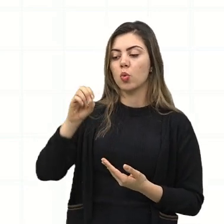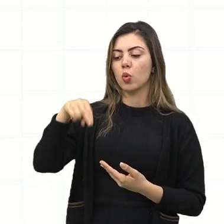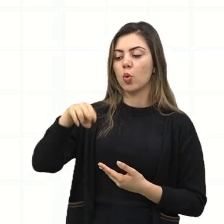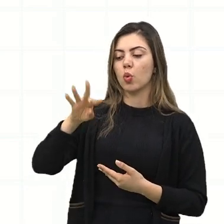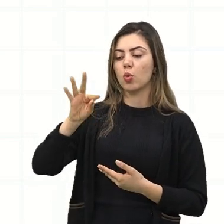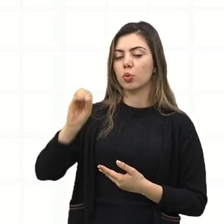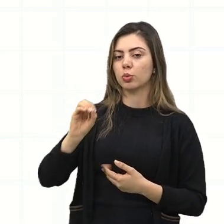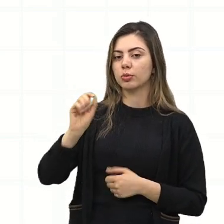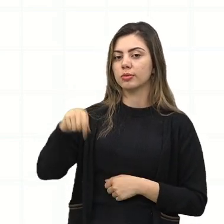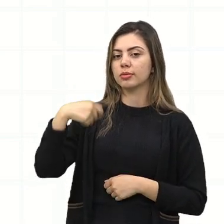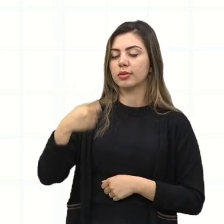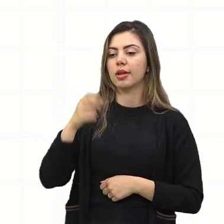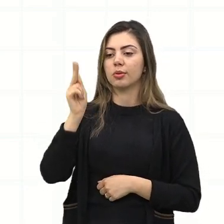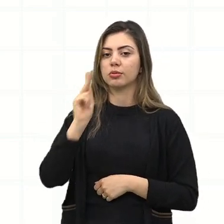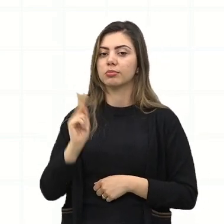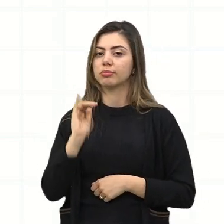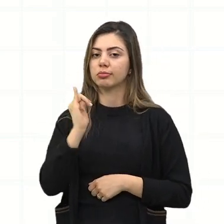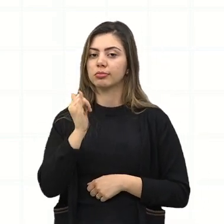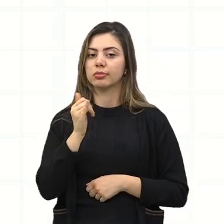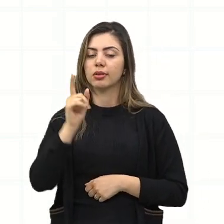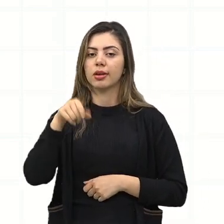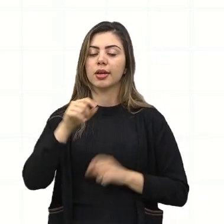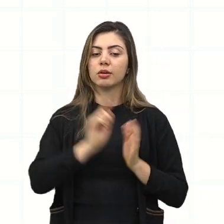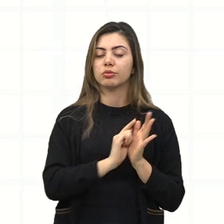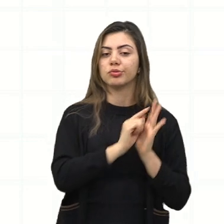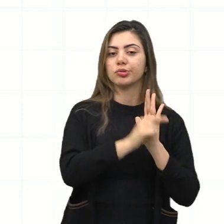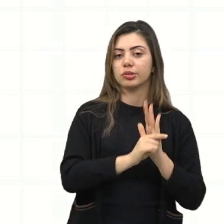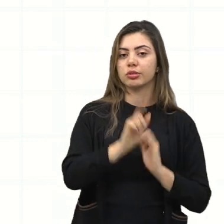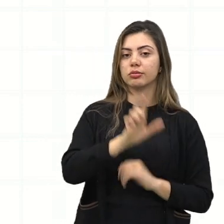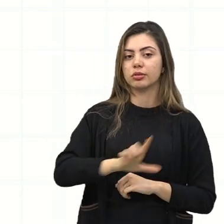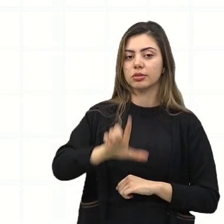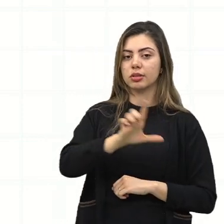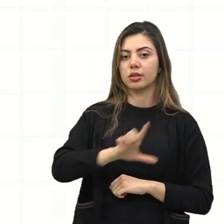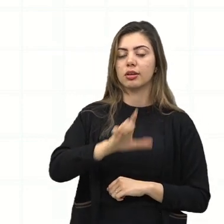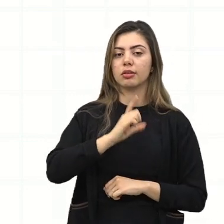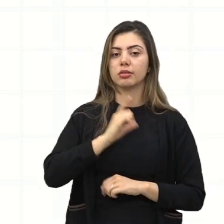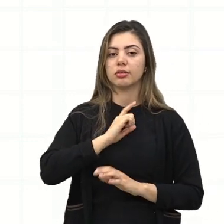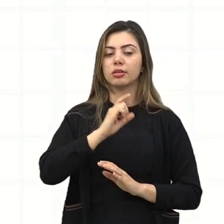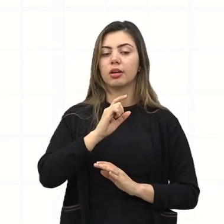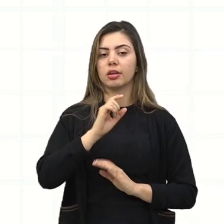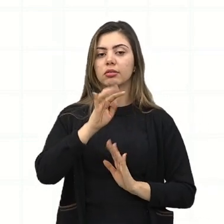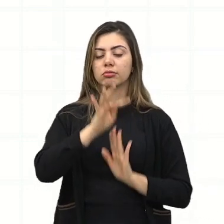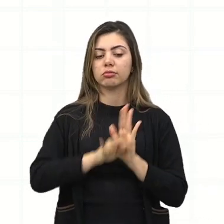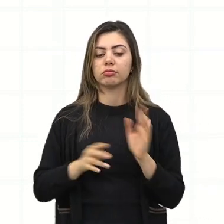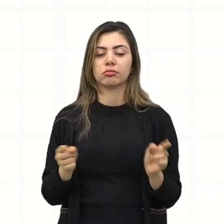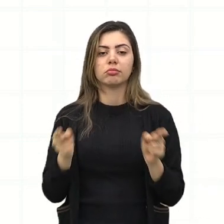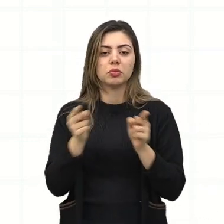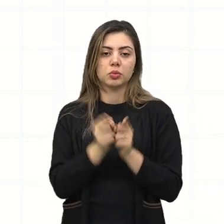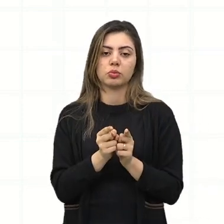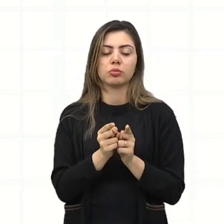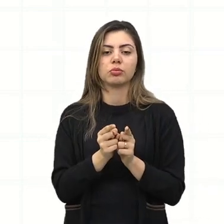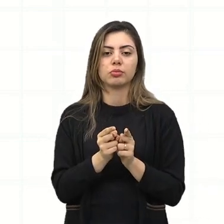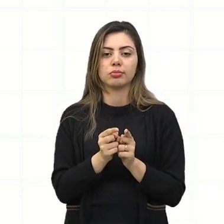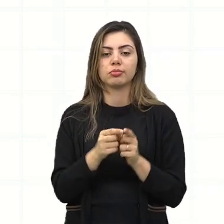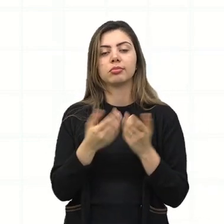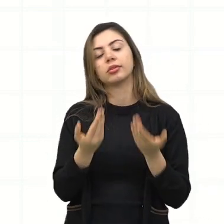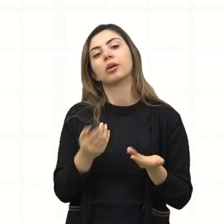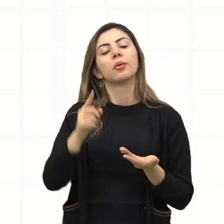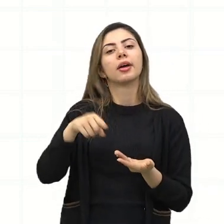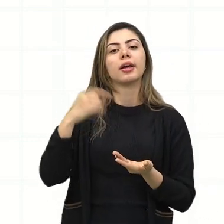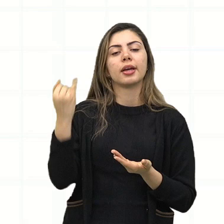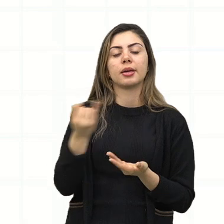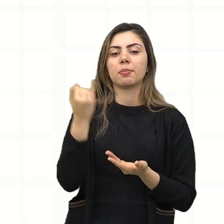gênero literário que possui narrativa curta. Outro ponto importante para